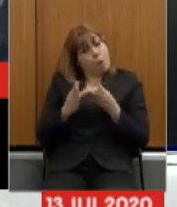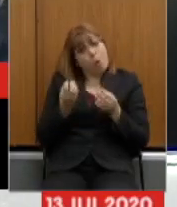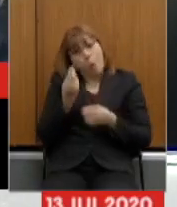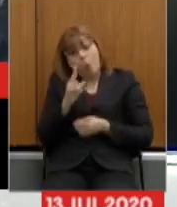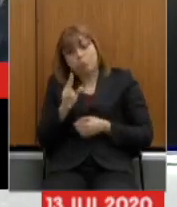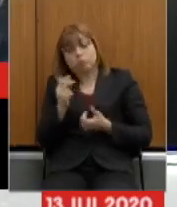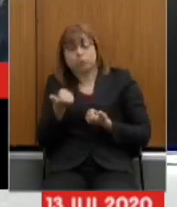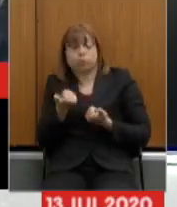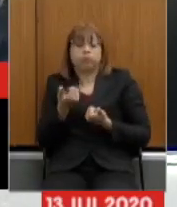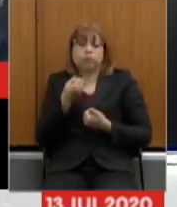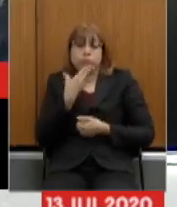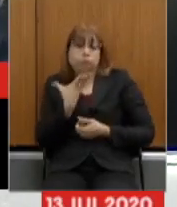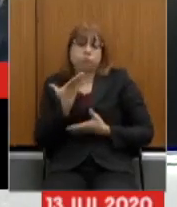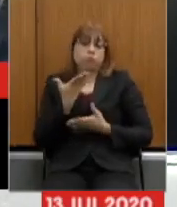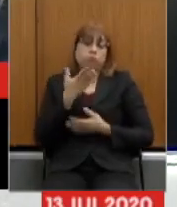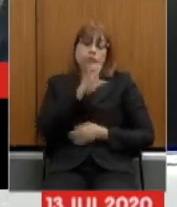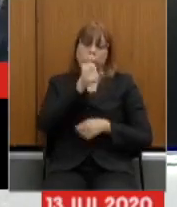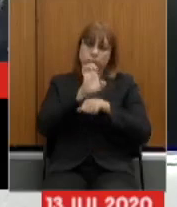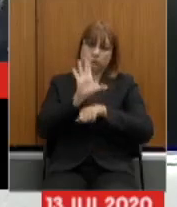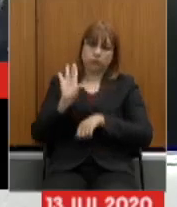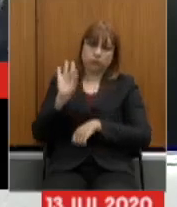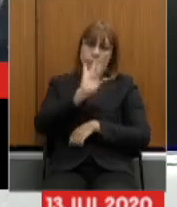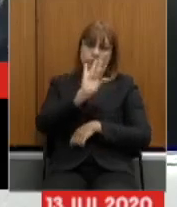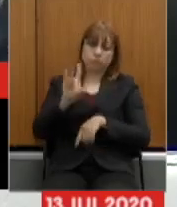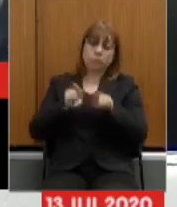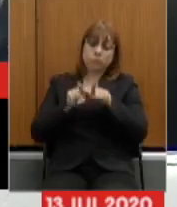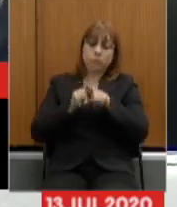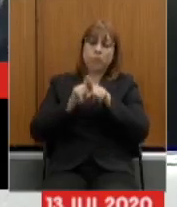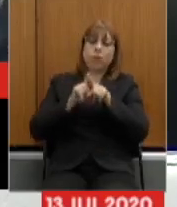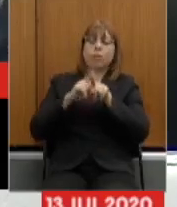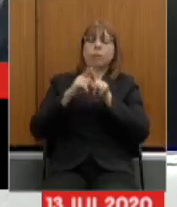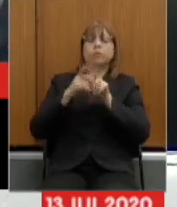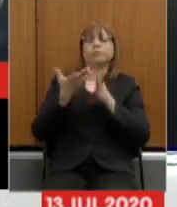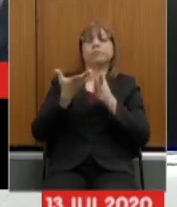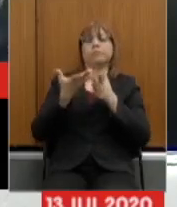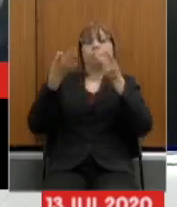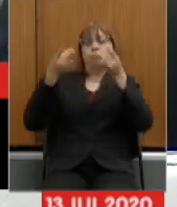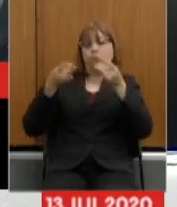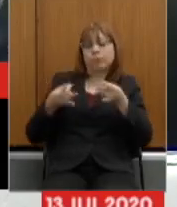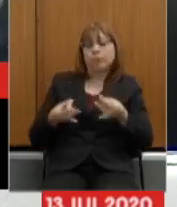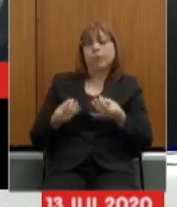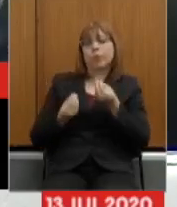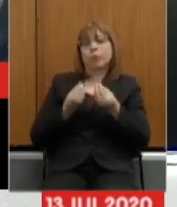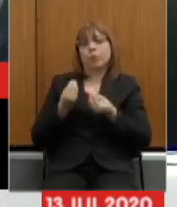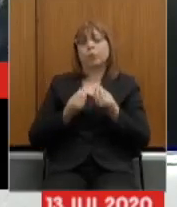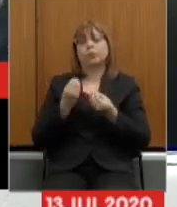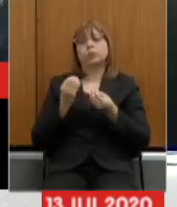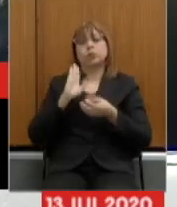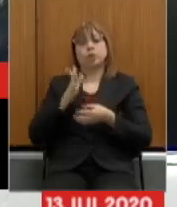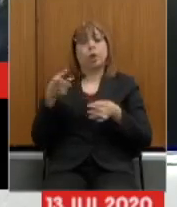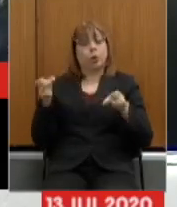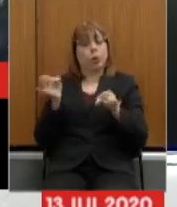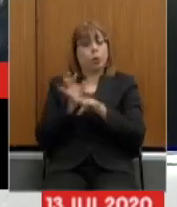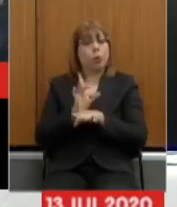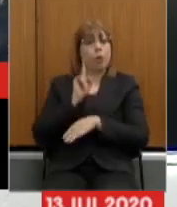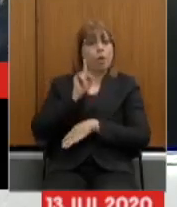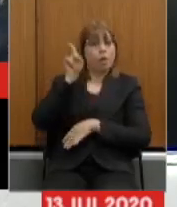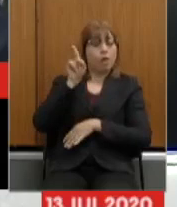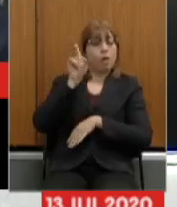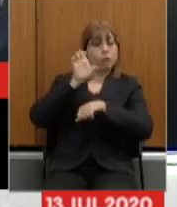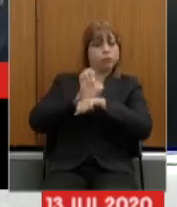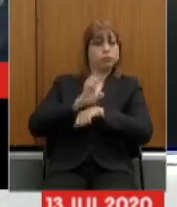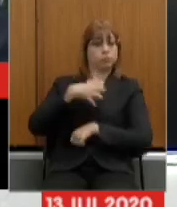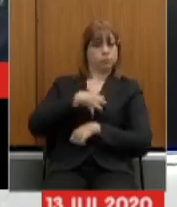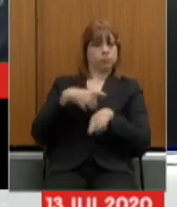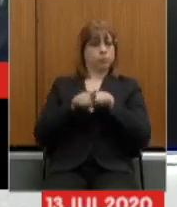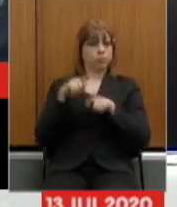principais pontos das reformas previdenciárias já realizadas pelos Estados da Bahia e do Rio Grande do Sul. O